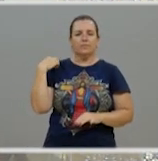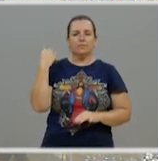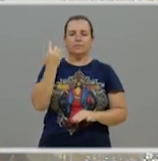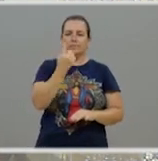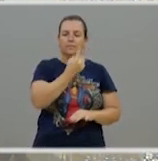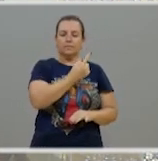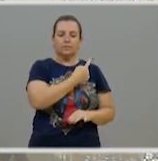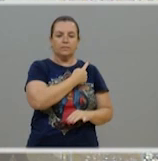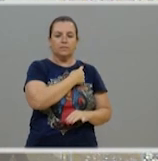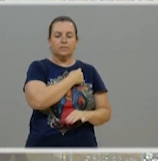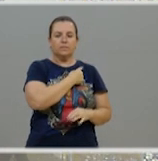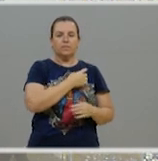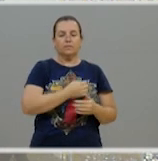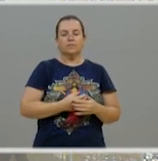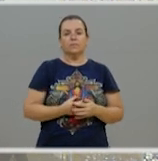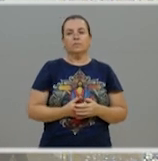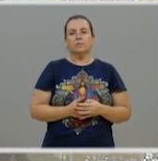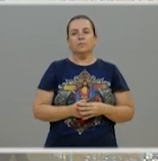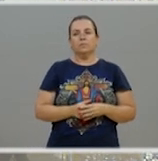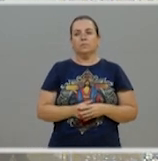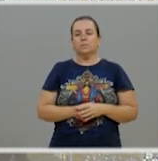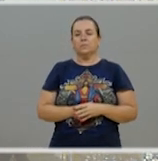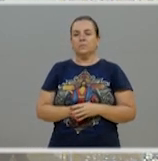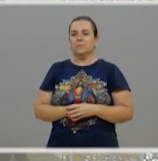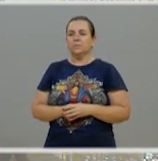tende piedade de